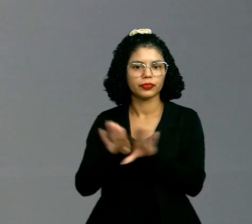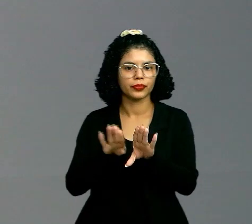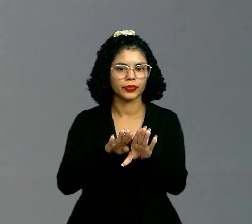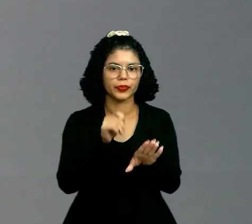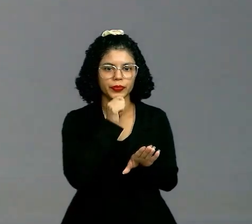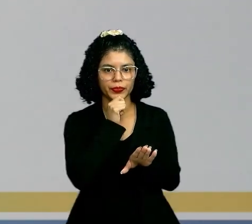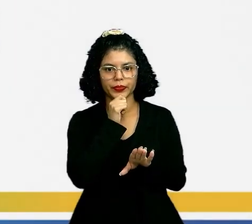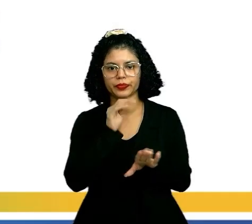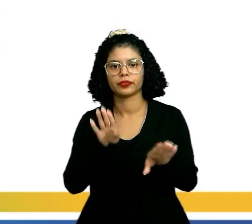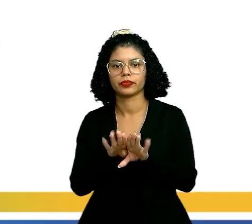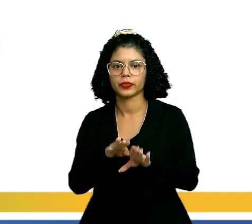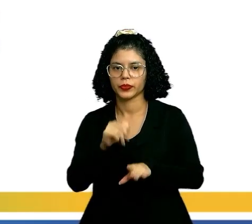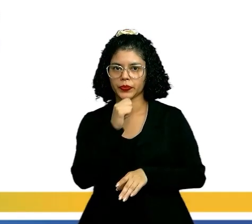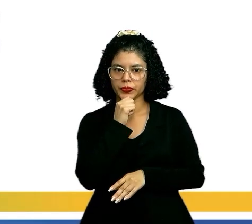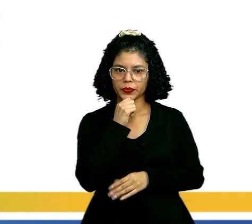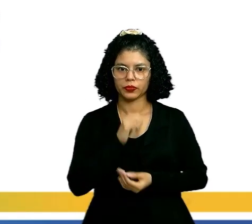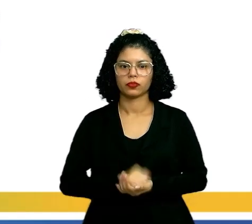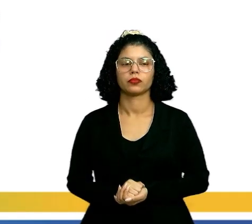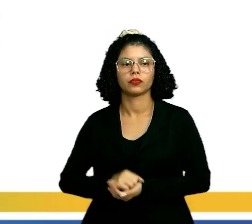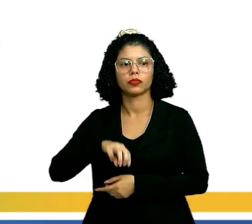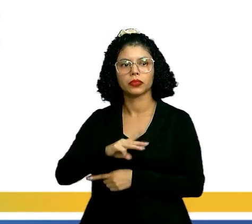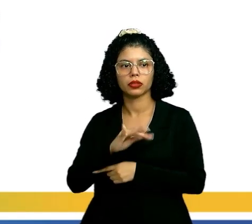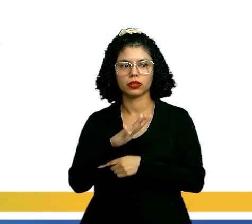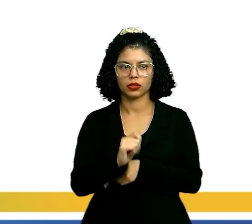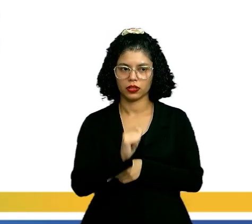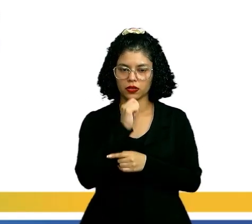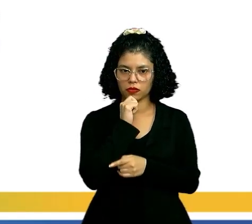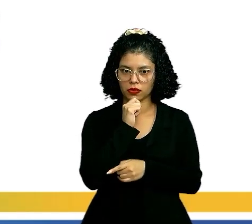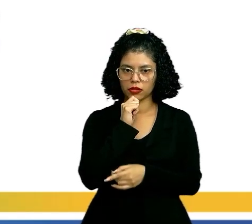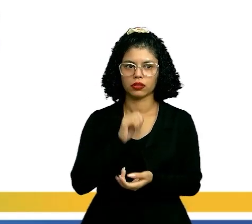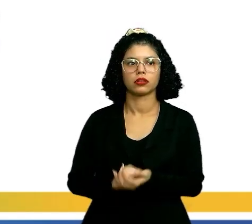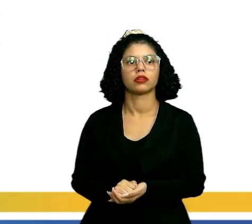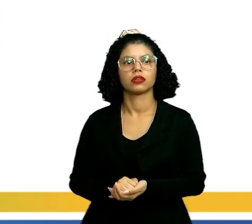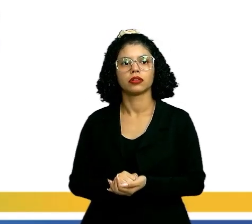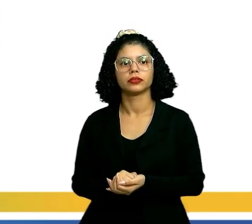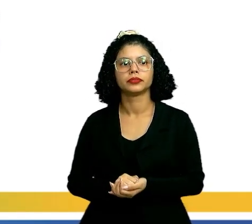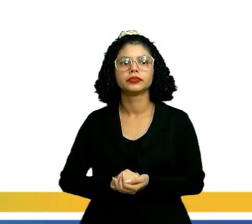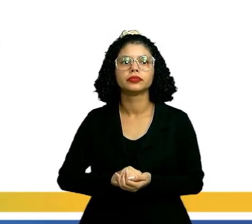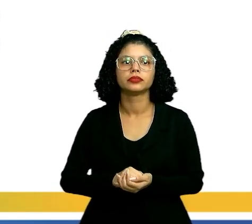outros artistas, correto? Michelangelo. Michelangelo de